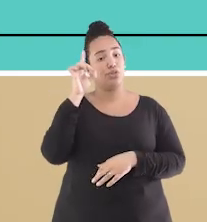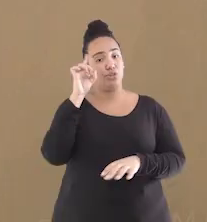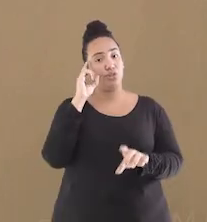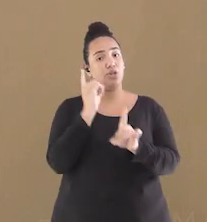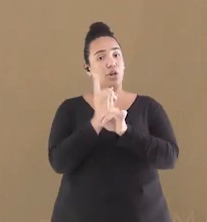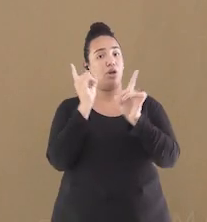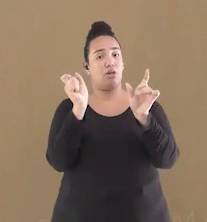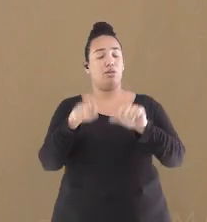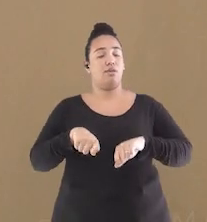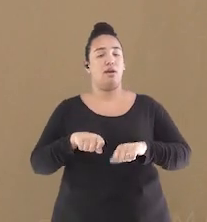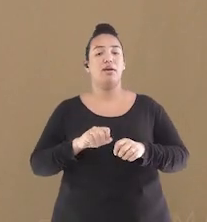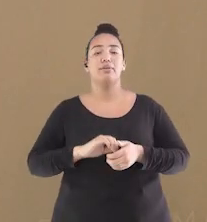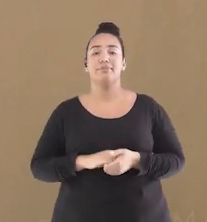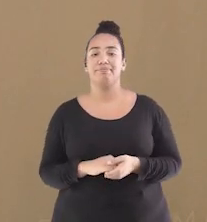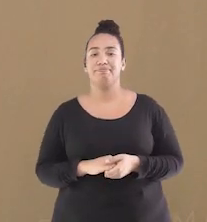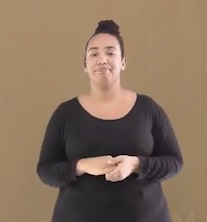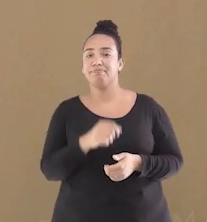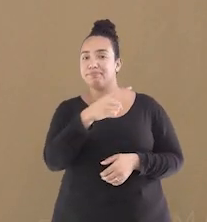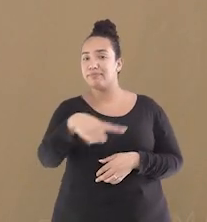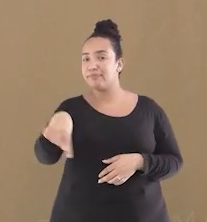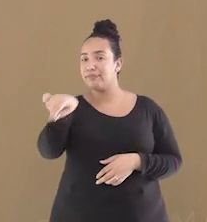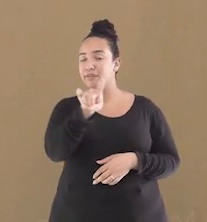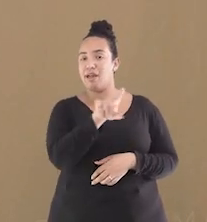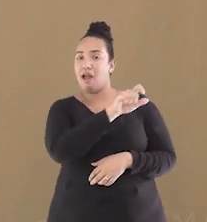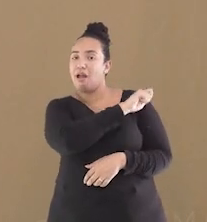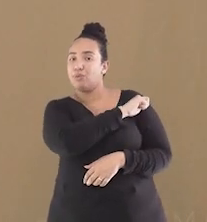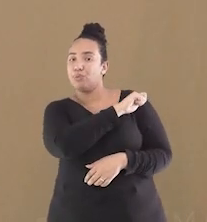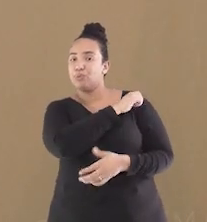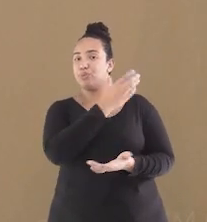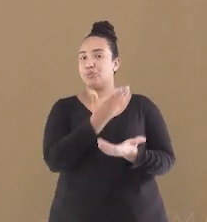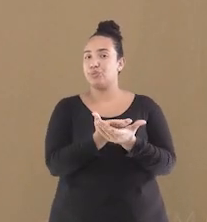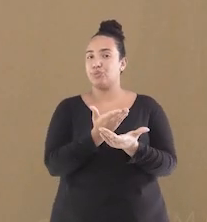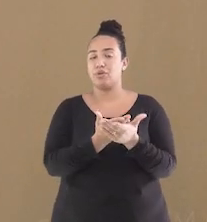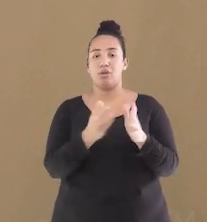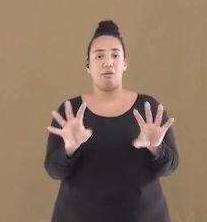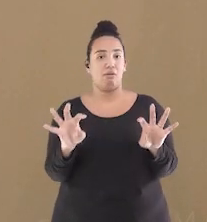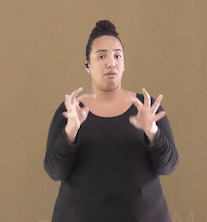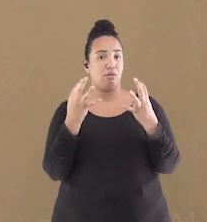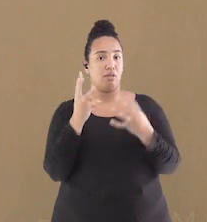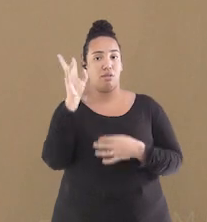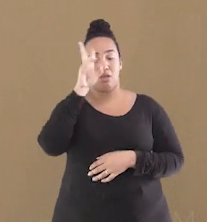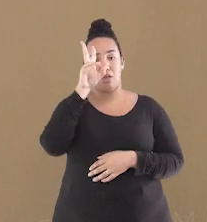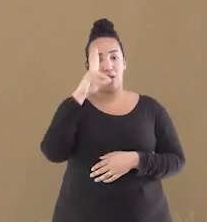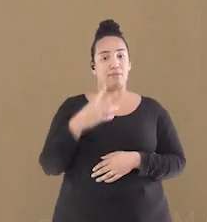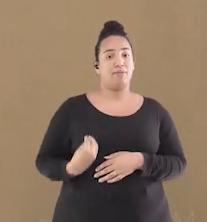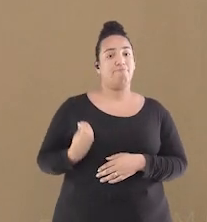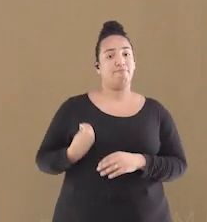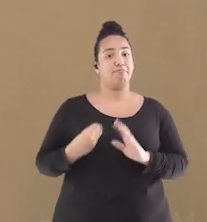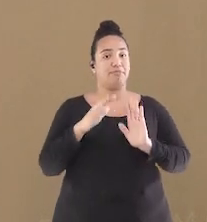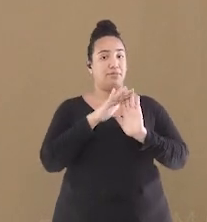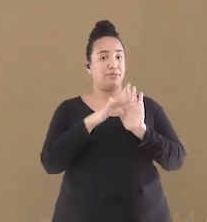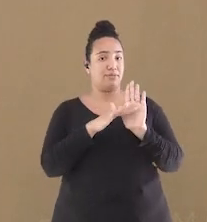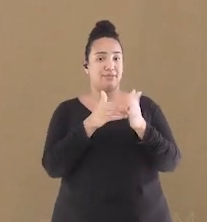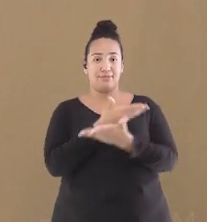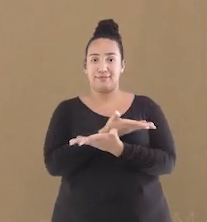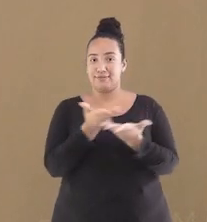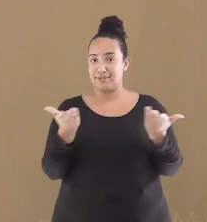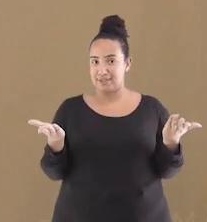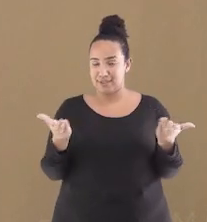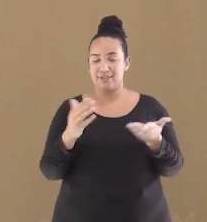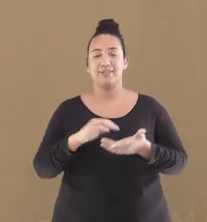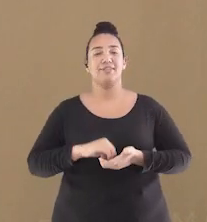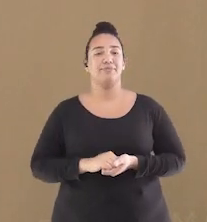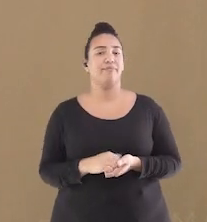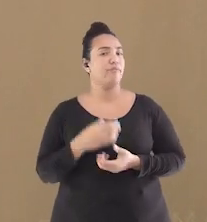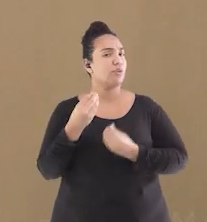cotidiano. E vocês, estudantes que estão nos assistindo, podem marcar a presença de vocês aqui na aula da TV.